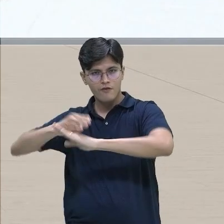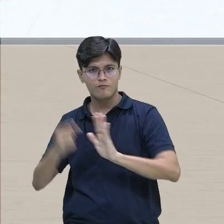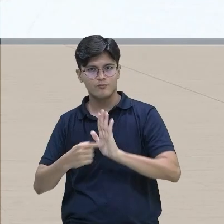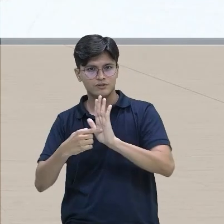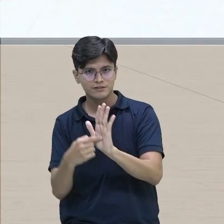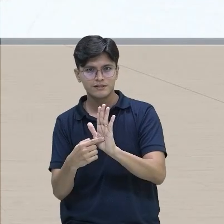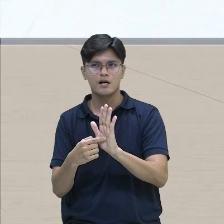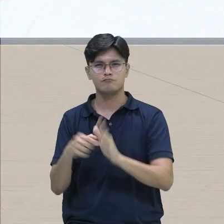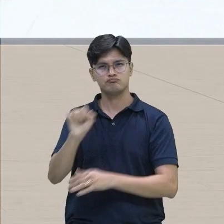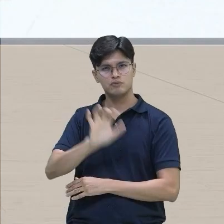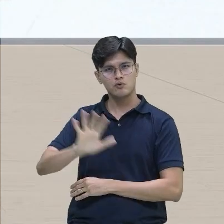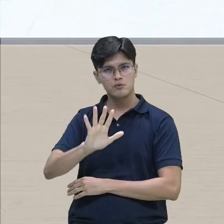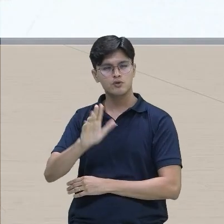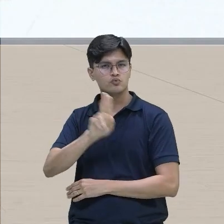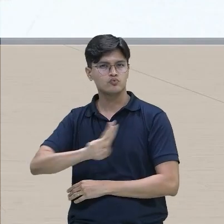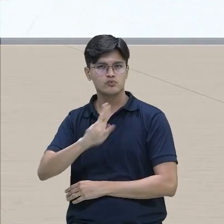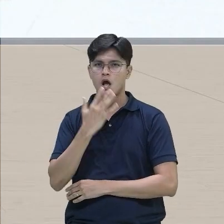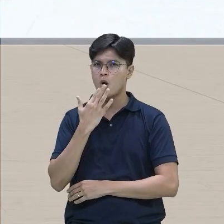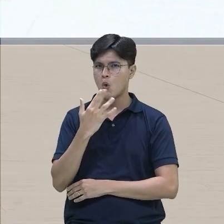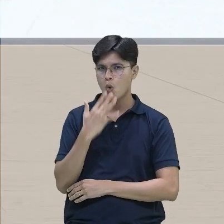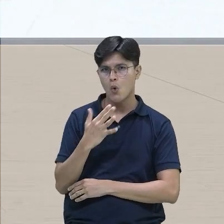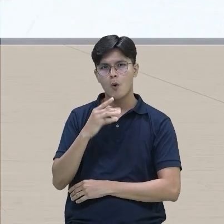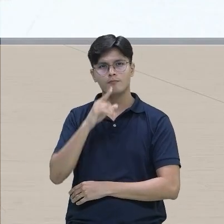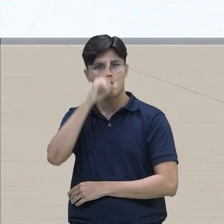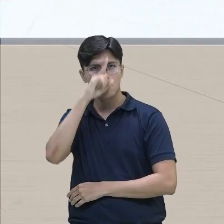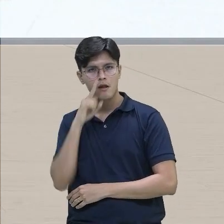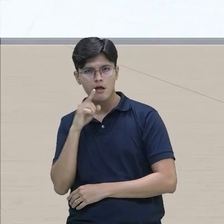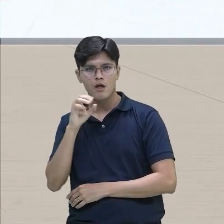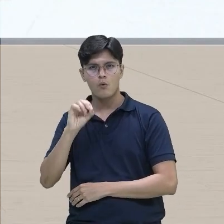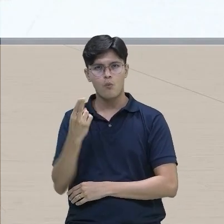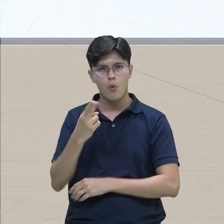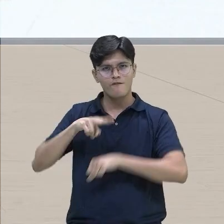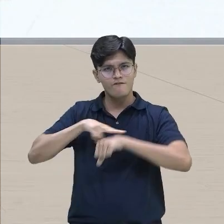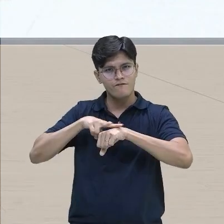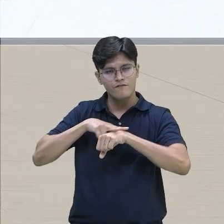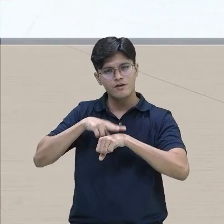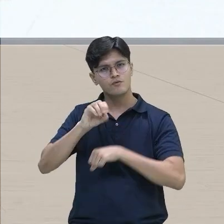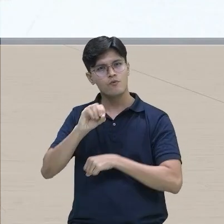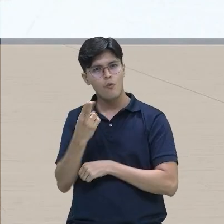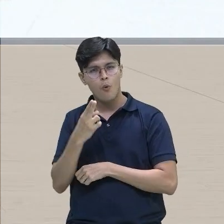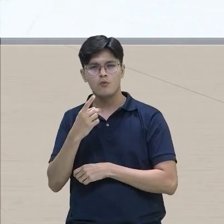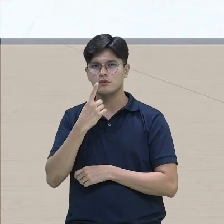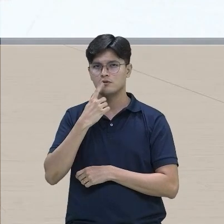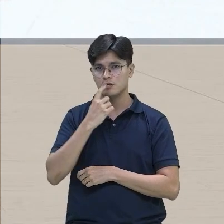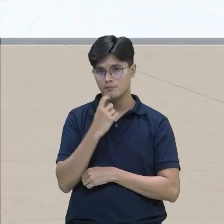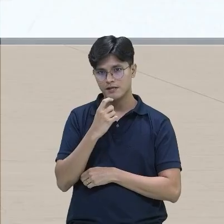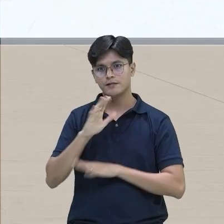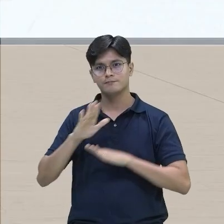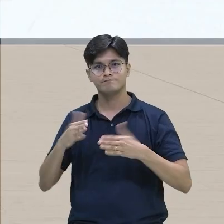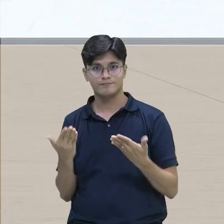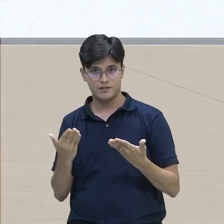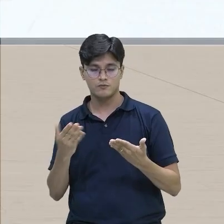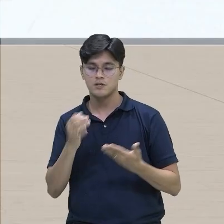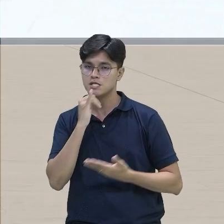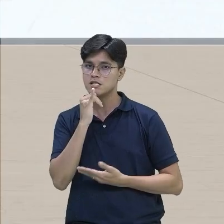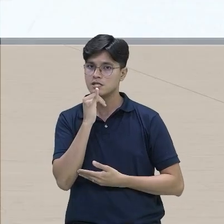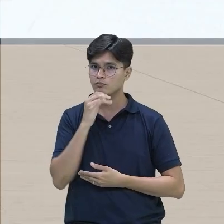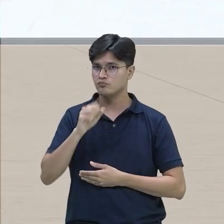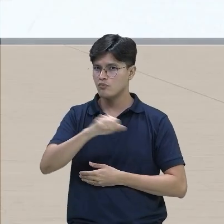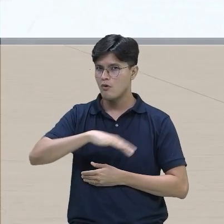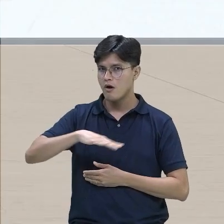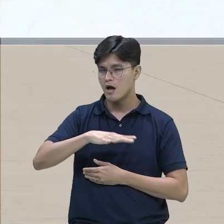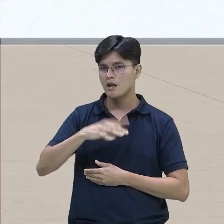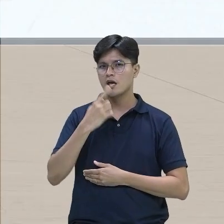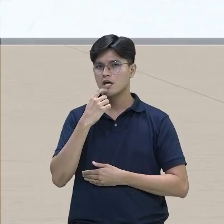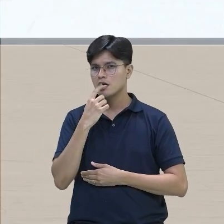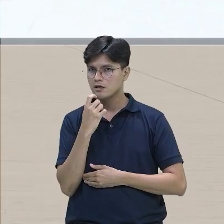são áreas ou de depressões ou áreas de planícies, onde tem o verde. A gente pode observar também que vai estar